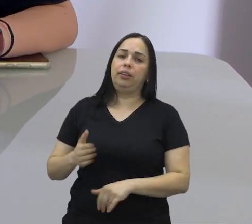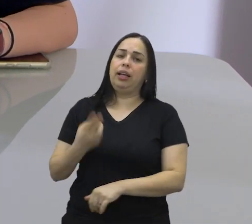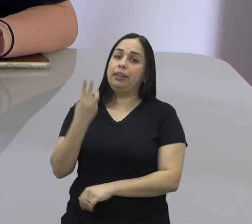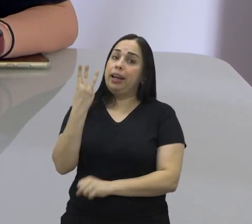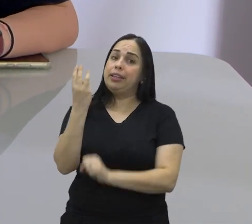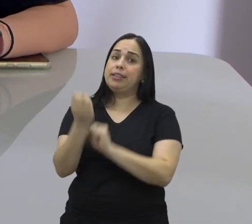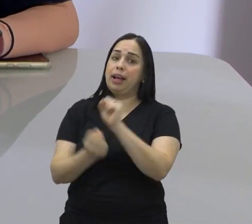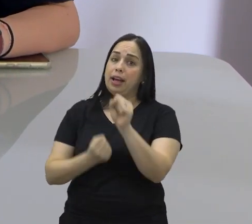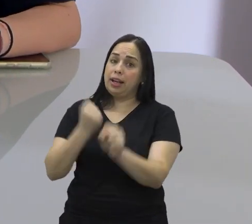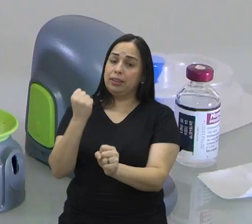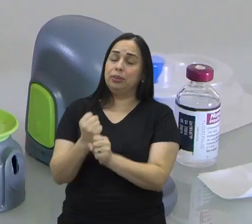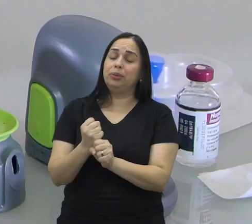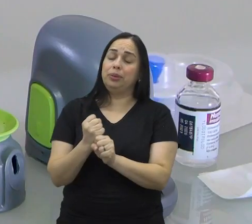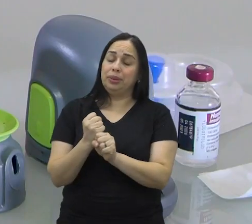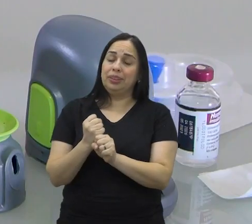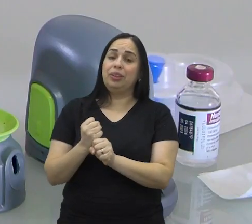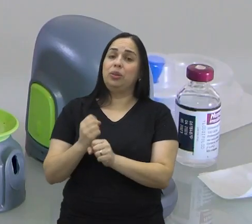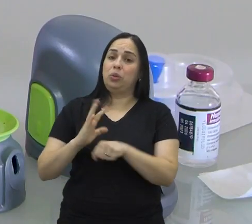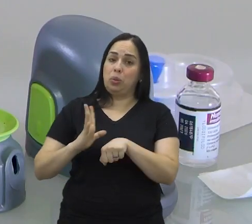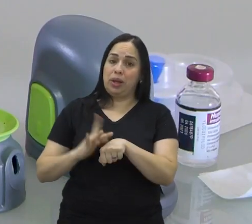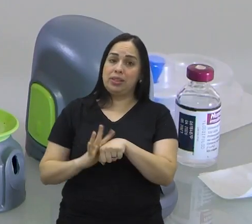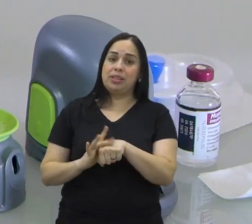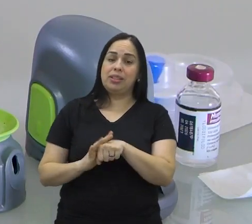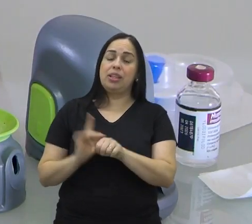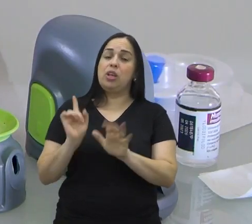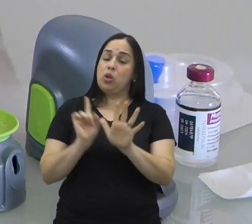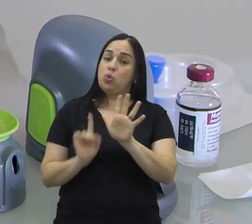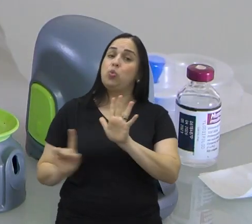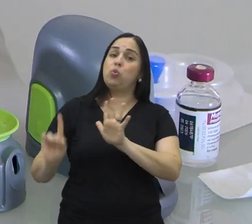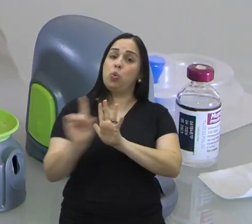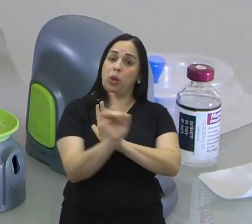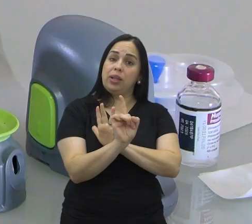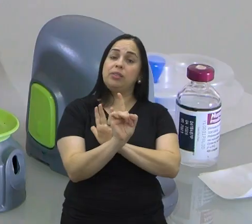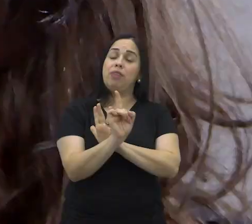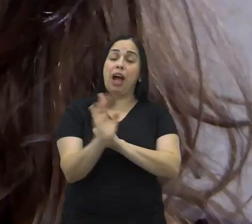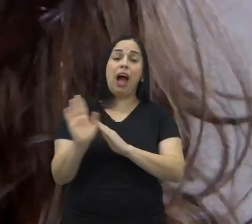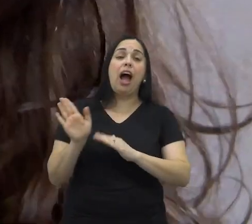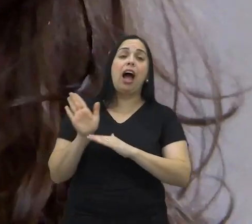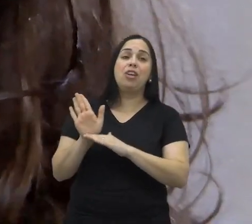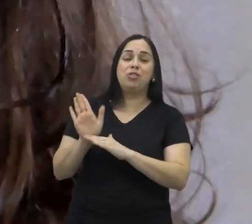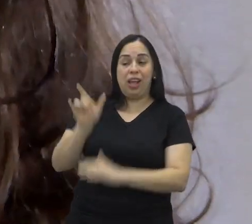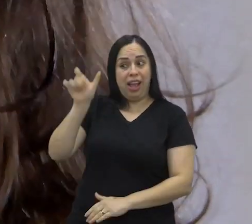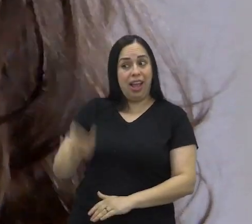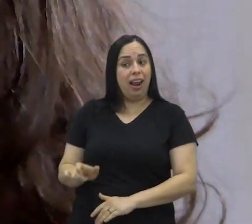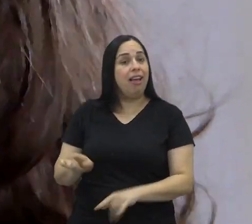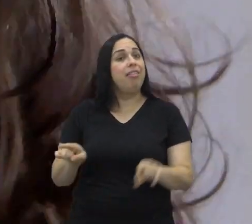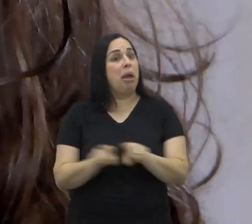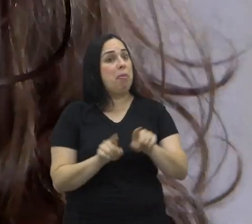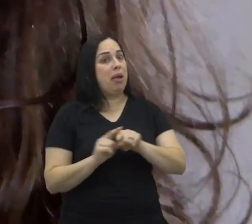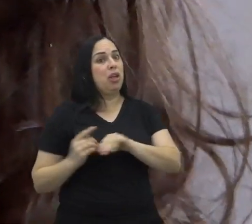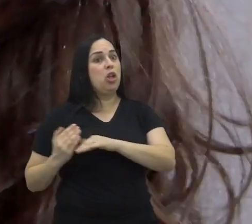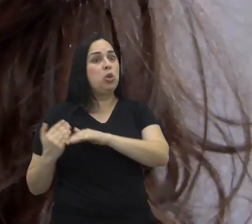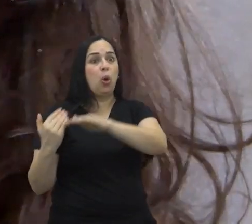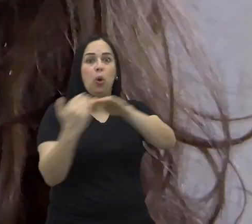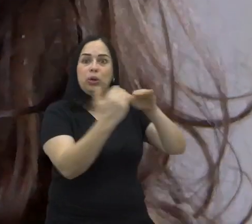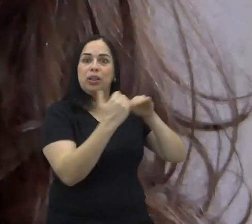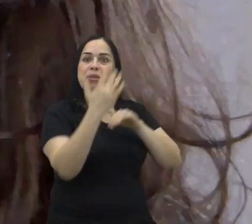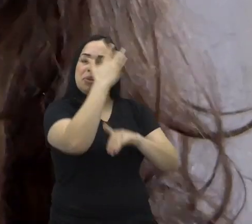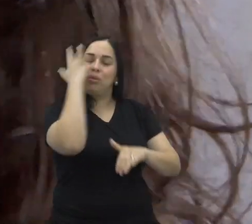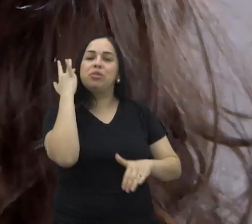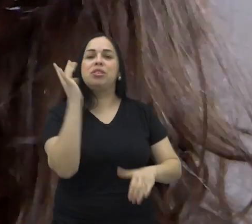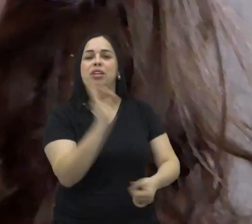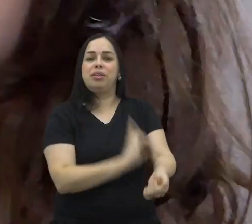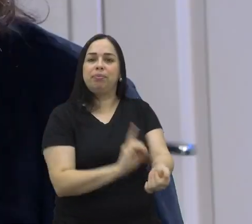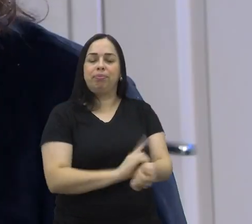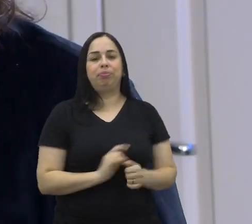com a doença há 3 anos, o direito à prioridade ao realizar os exames em jejum vai ajudar não só ela, como todas as pessoas